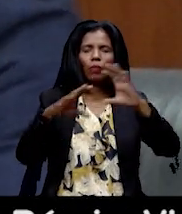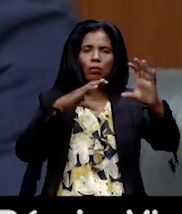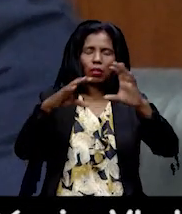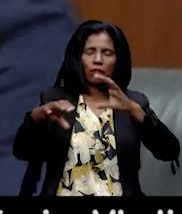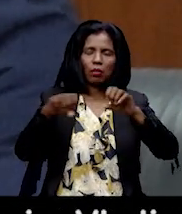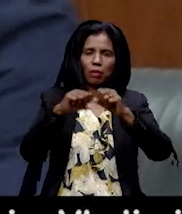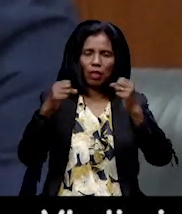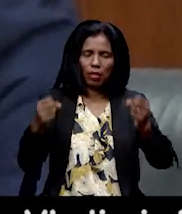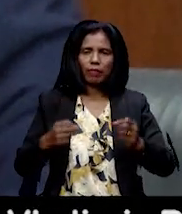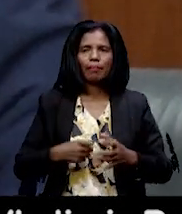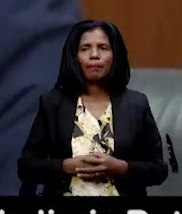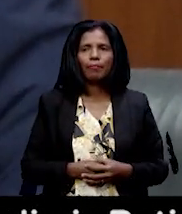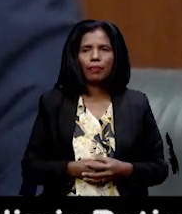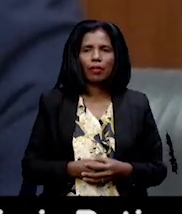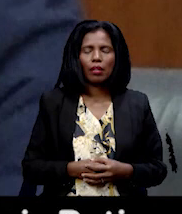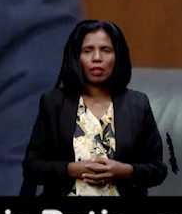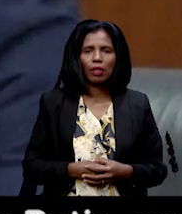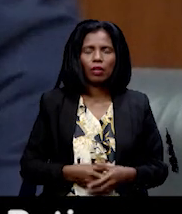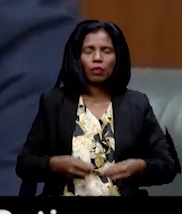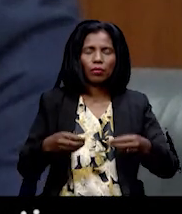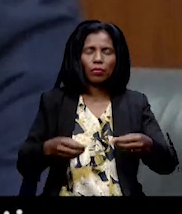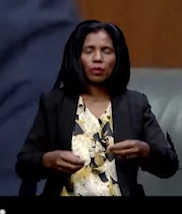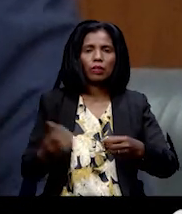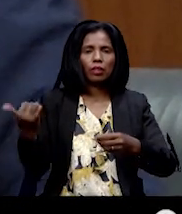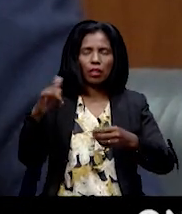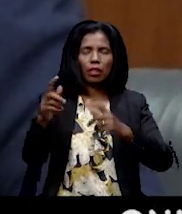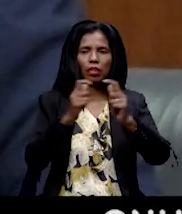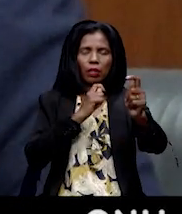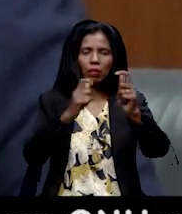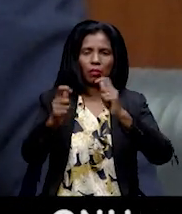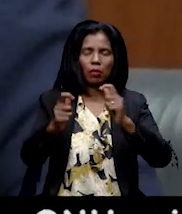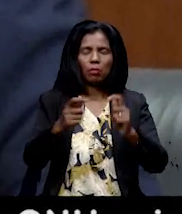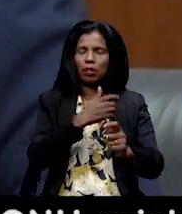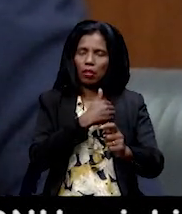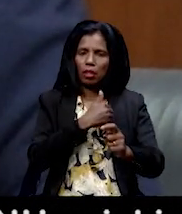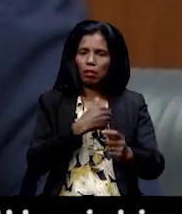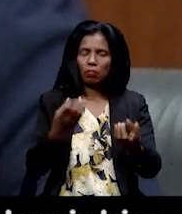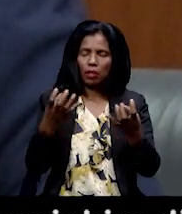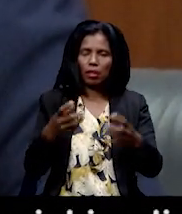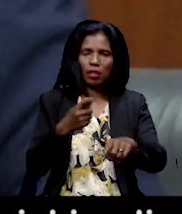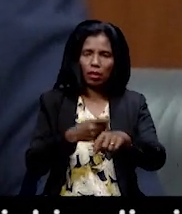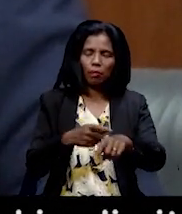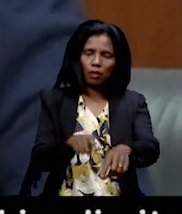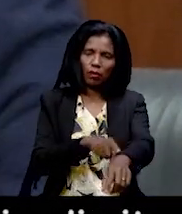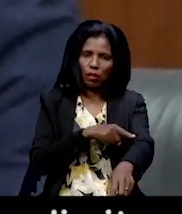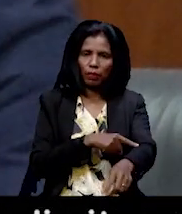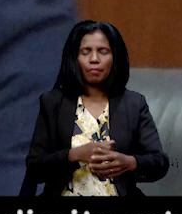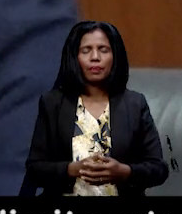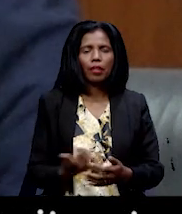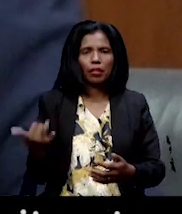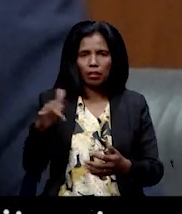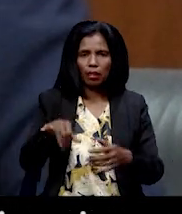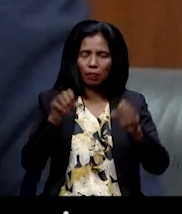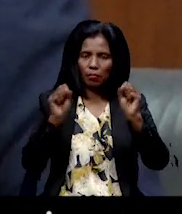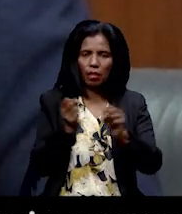bermakat durante ne komplementa sernia transporte sernia bermakat lana tong durante tempo naruk atau nune sira bela